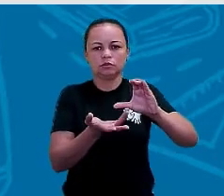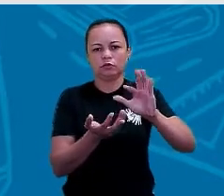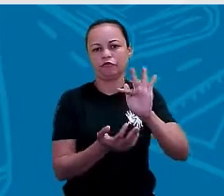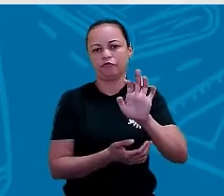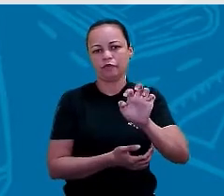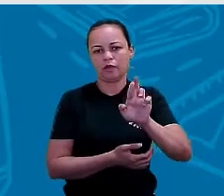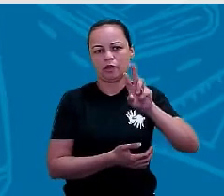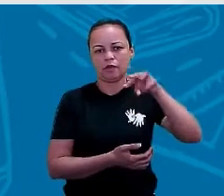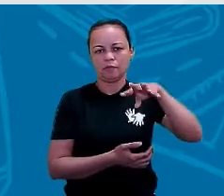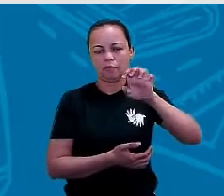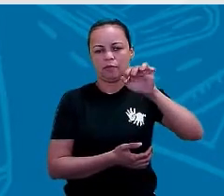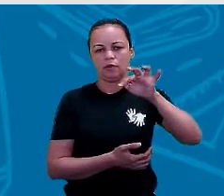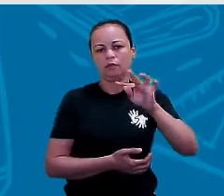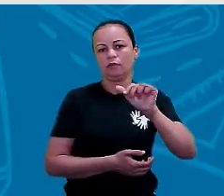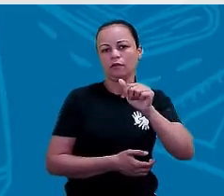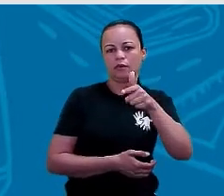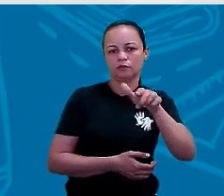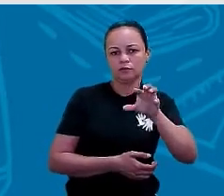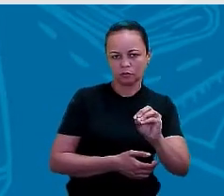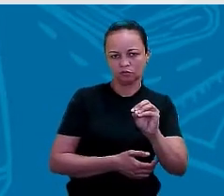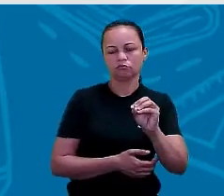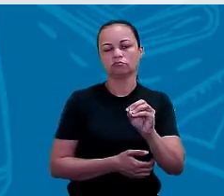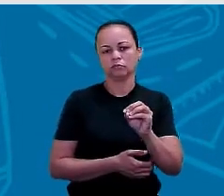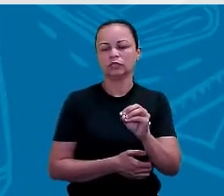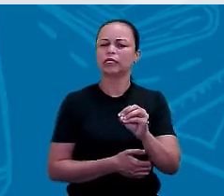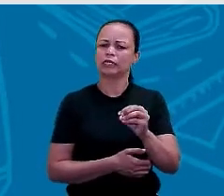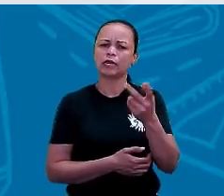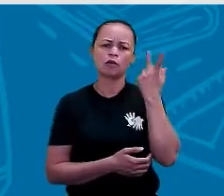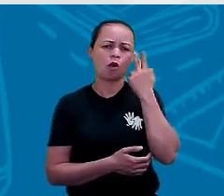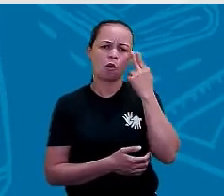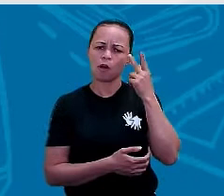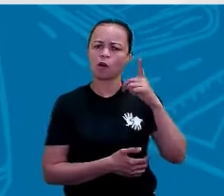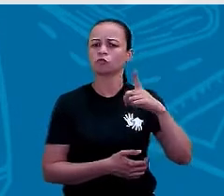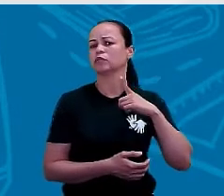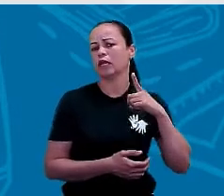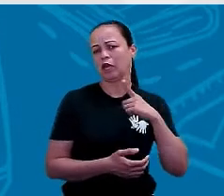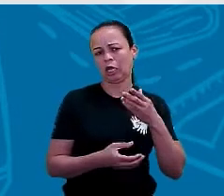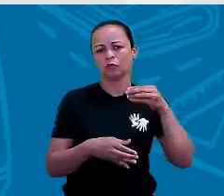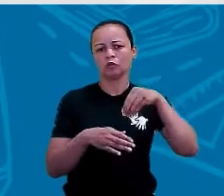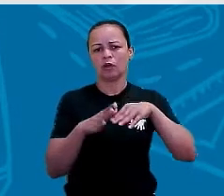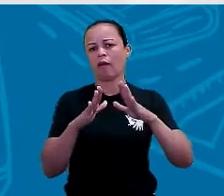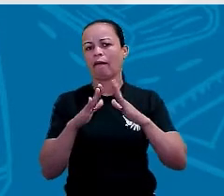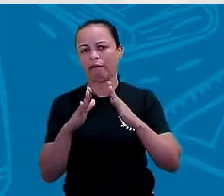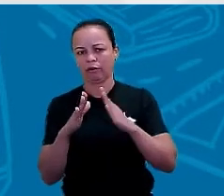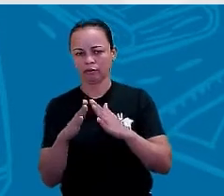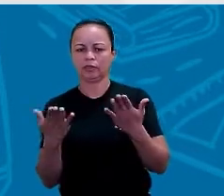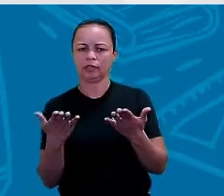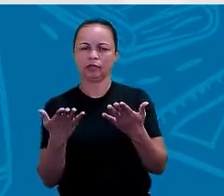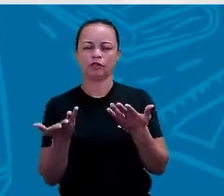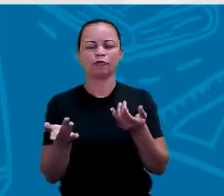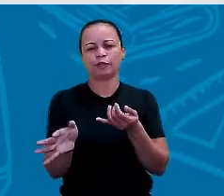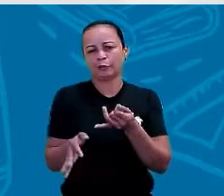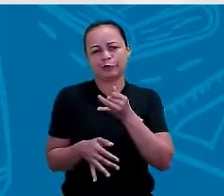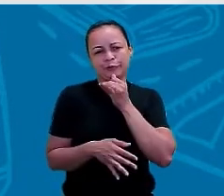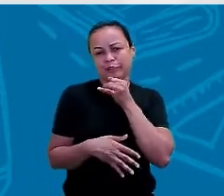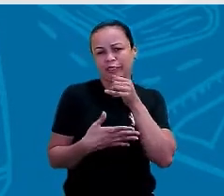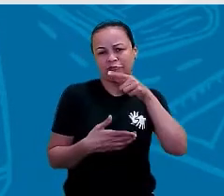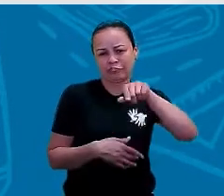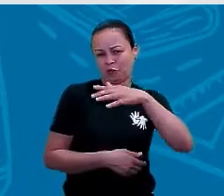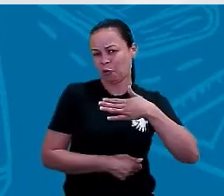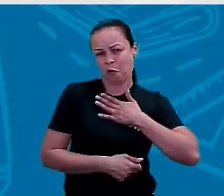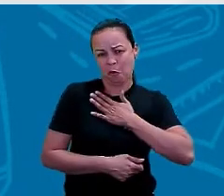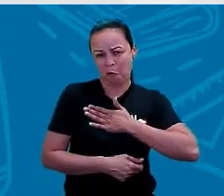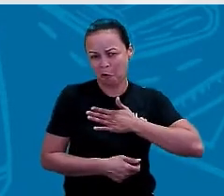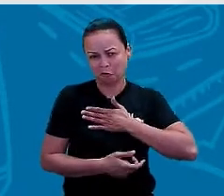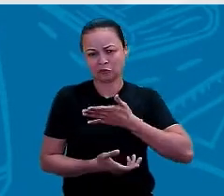muito comuns aí na nossa mesa no dia a dia. Afinal, quem não gosta de um pãozinho, né, de um queijo, tá